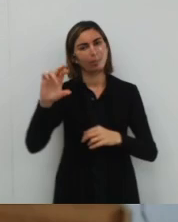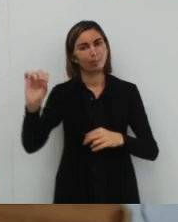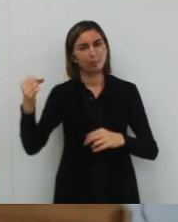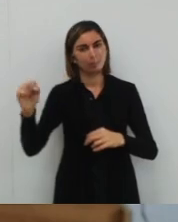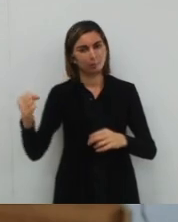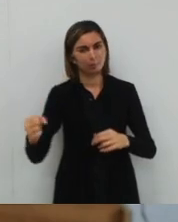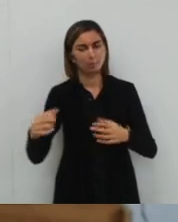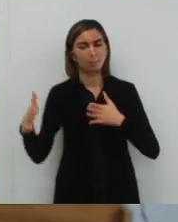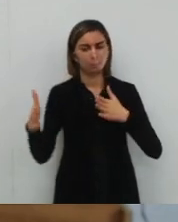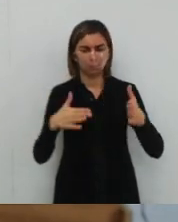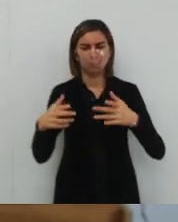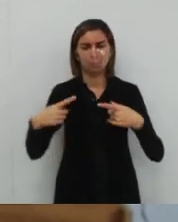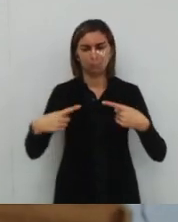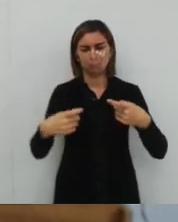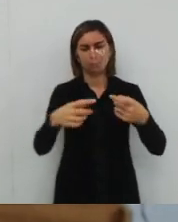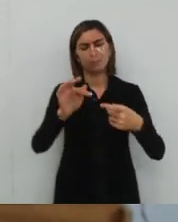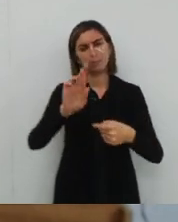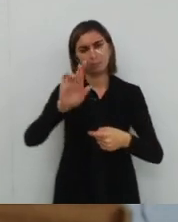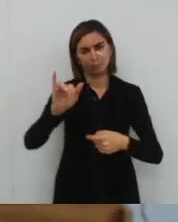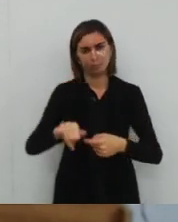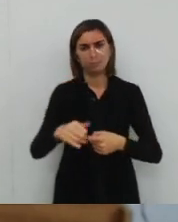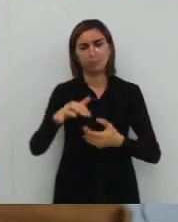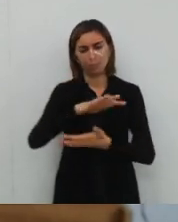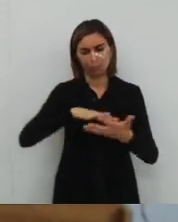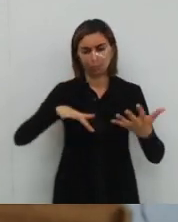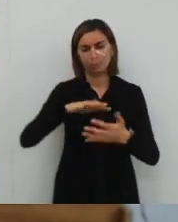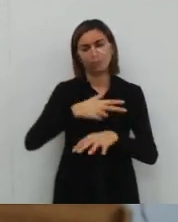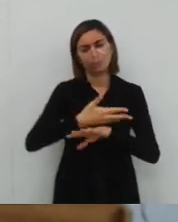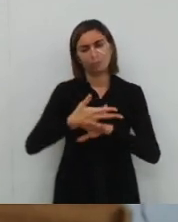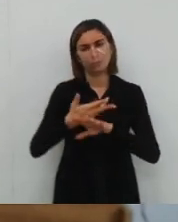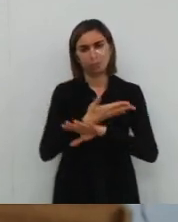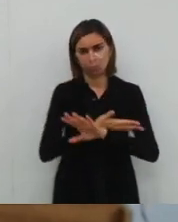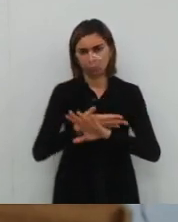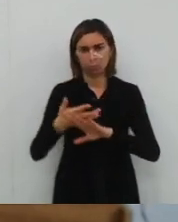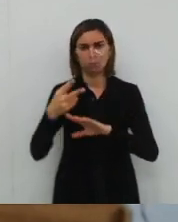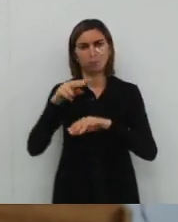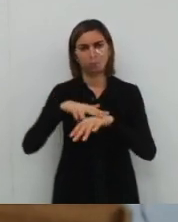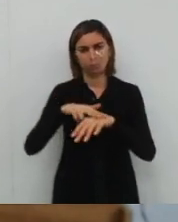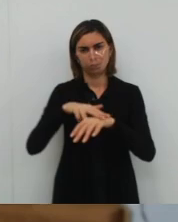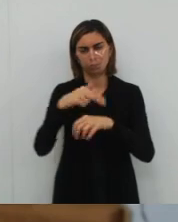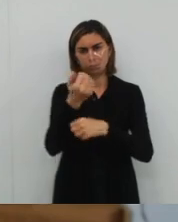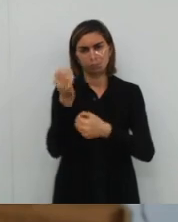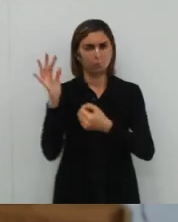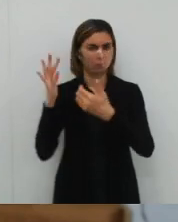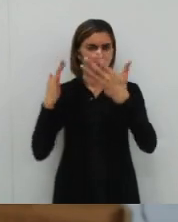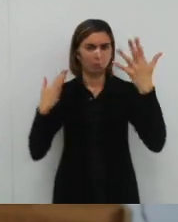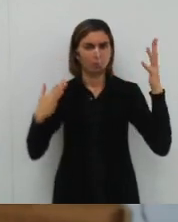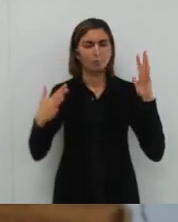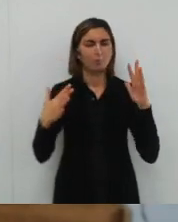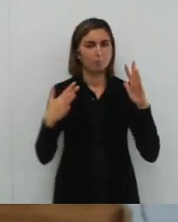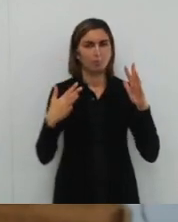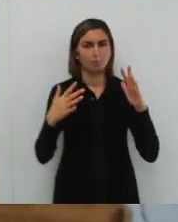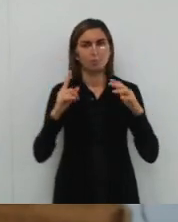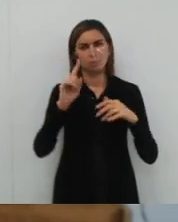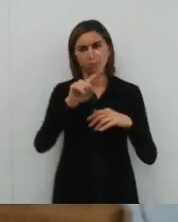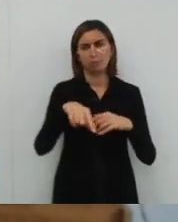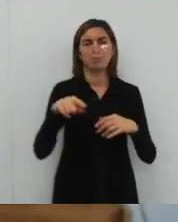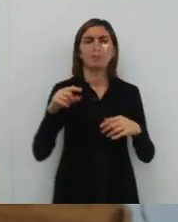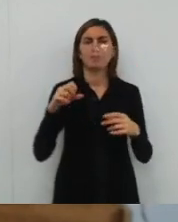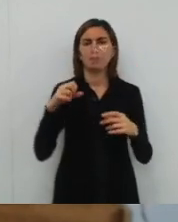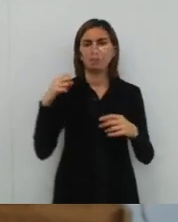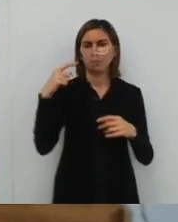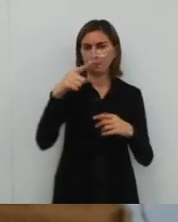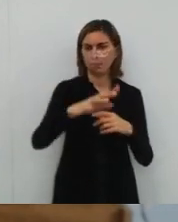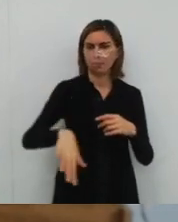da Guerra Fria. E a Revolução Verde, ela foi mais uma etapa, tá? Mais um cenário